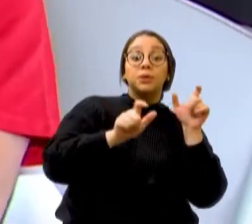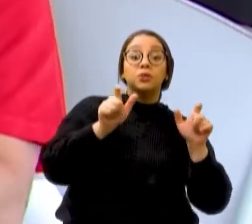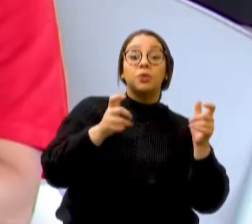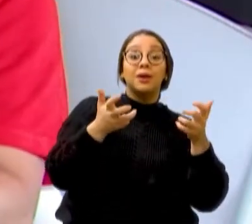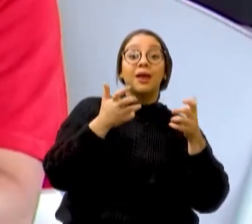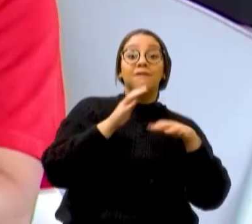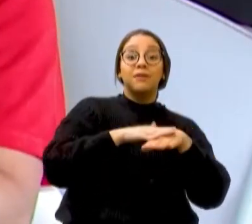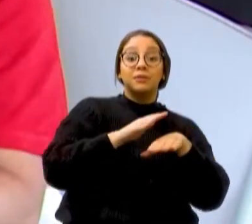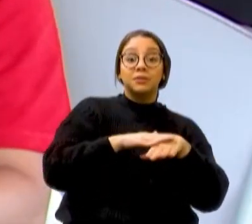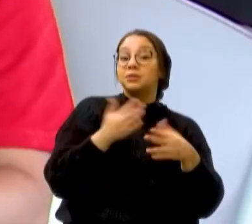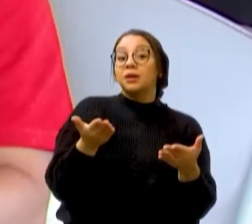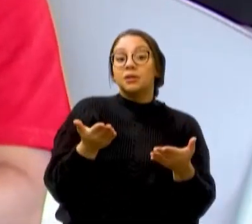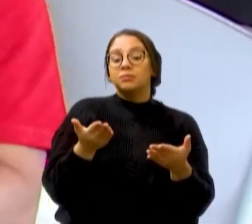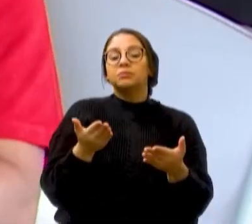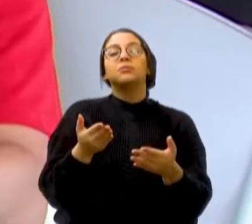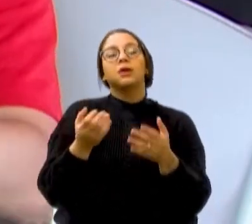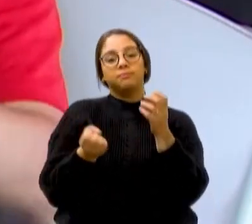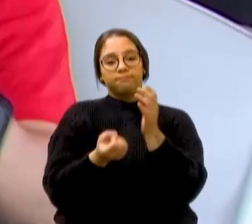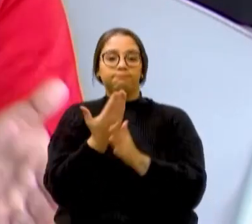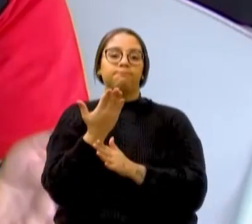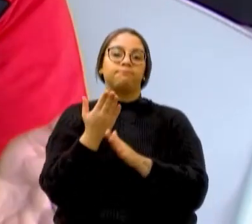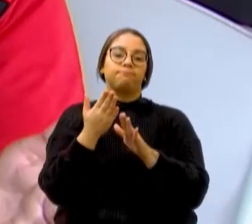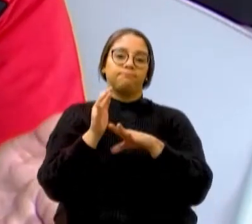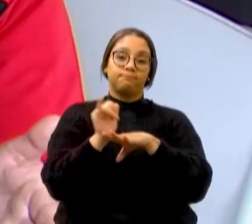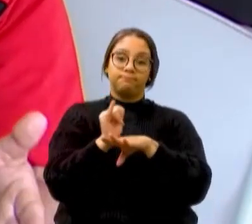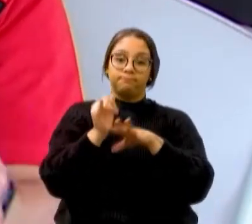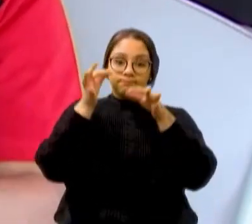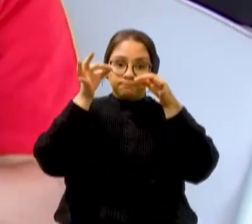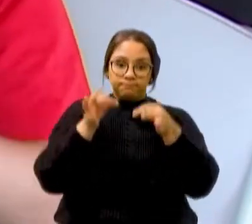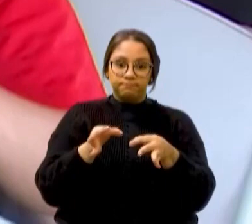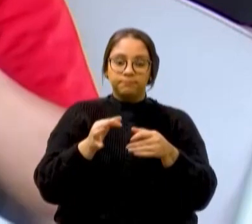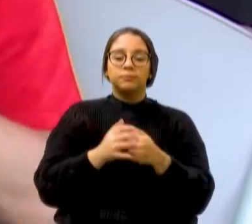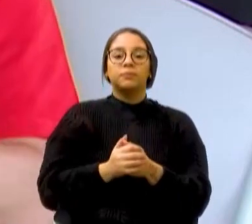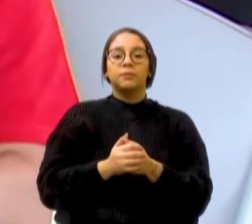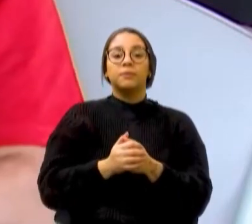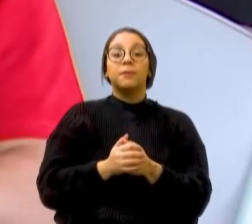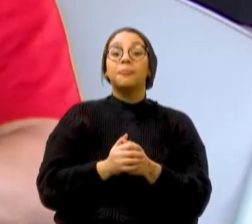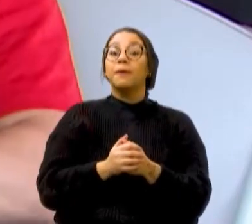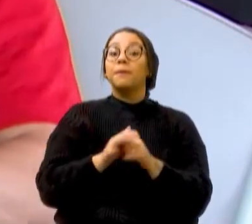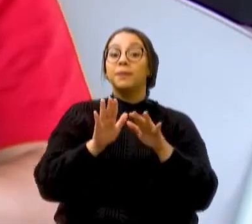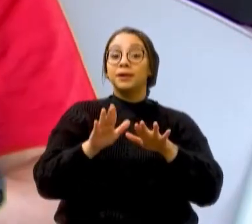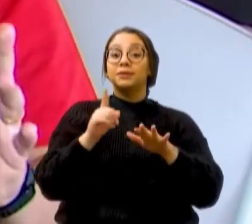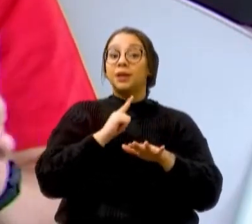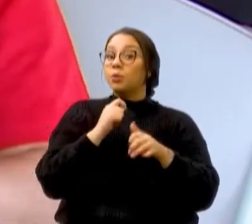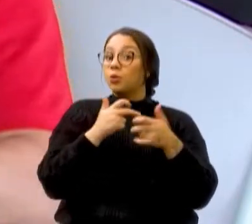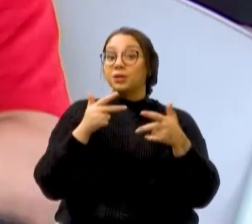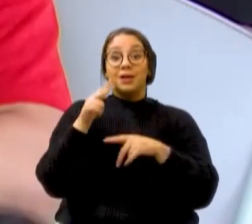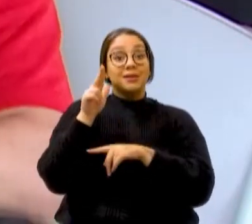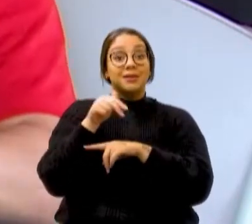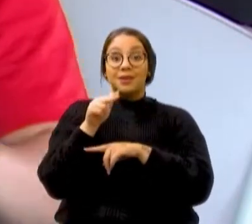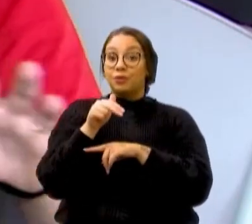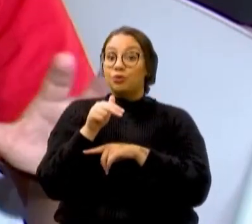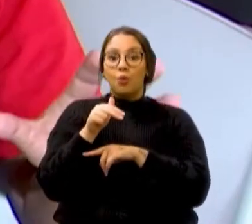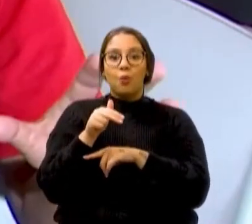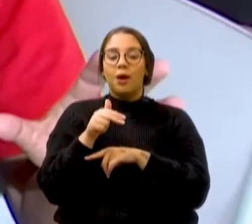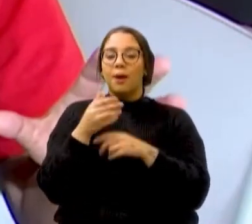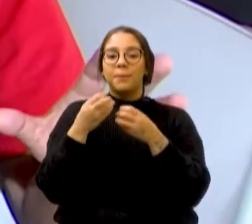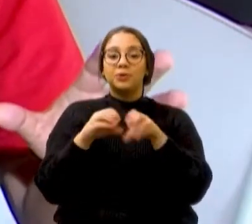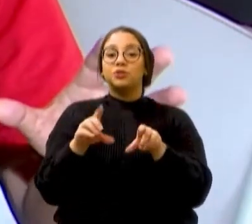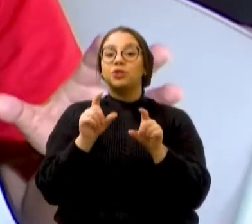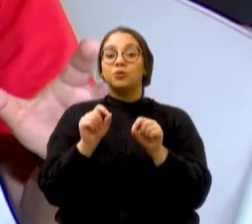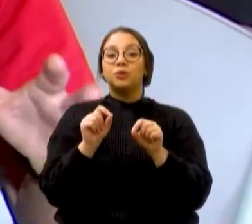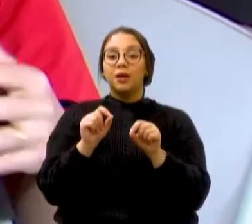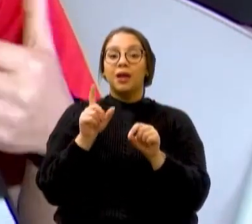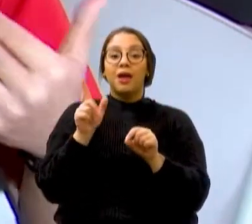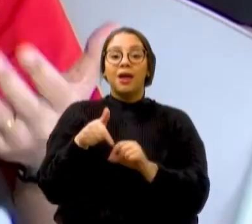pessoa quer fazer e, em função do que ela quer fazer, montar a estratégia adequada. Mas tem aquilo que nunca falha para